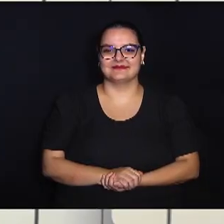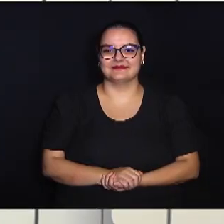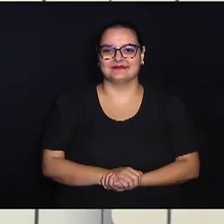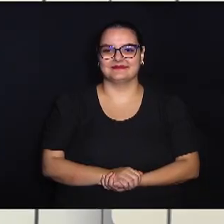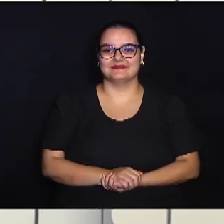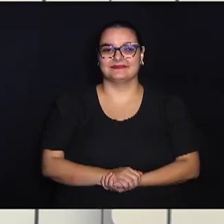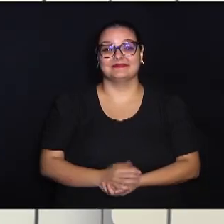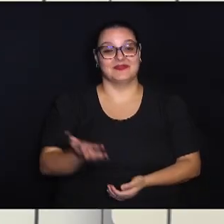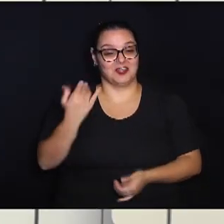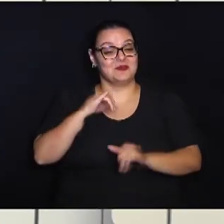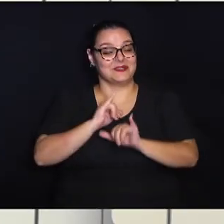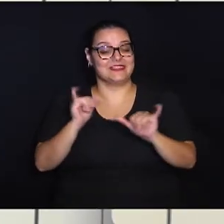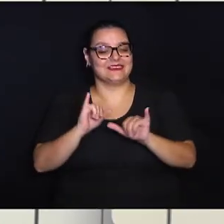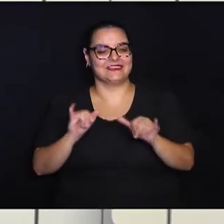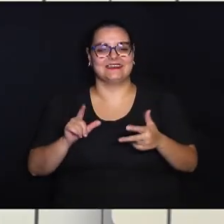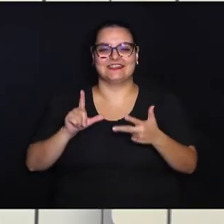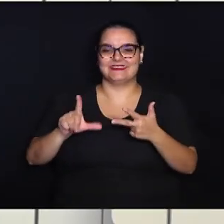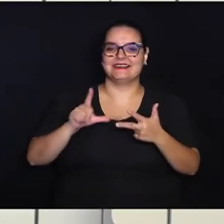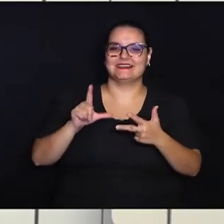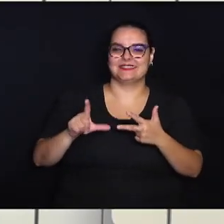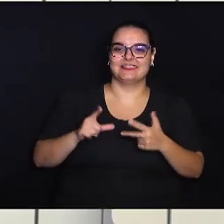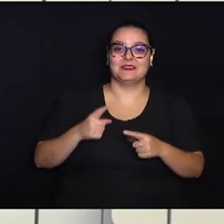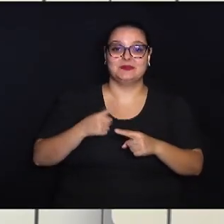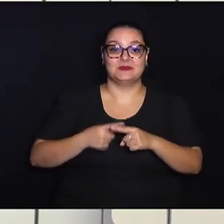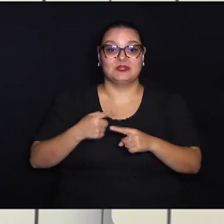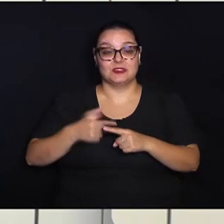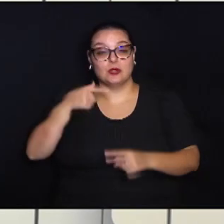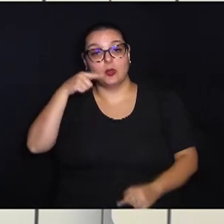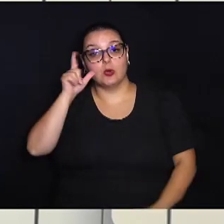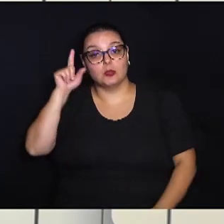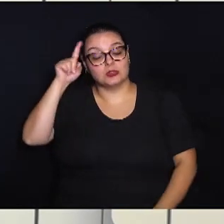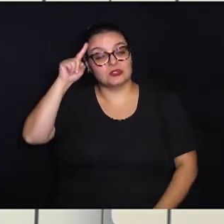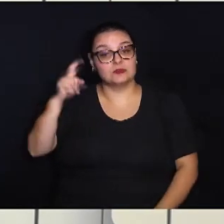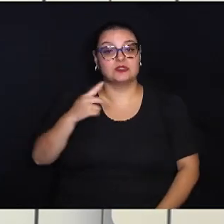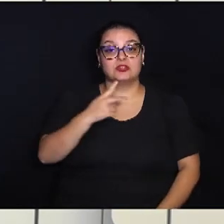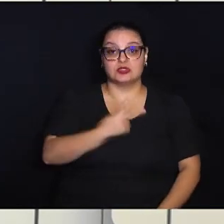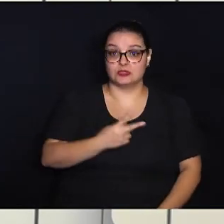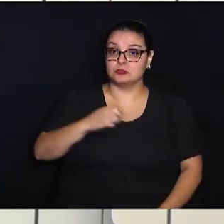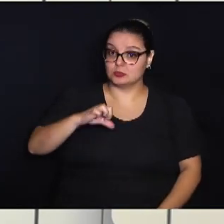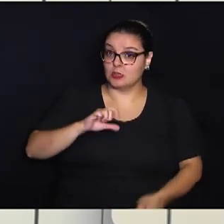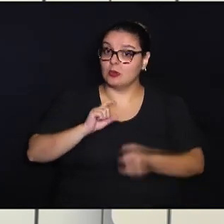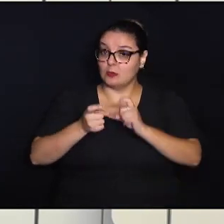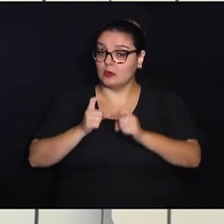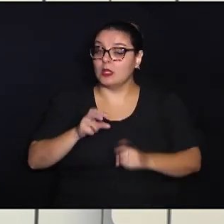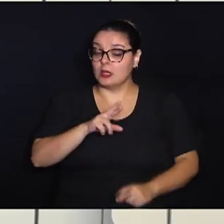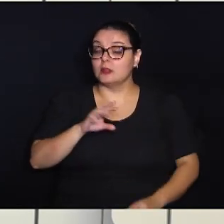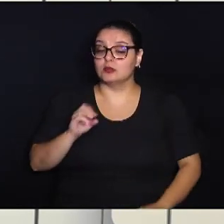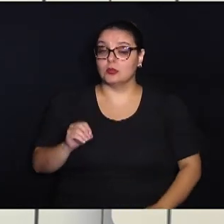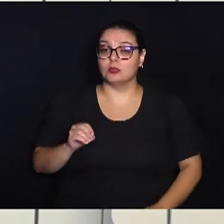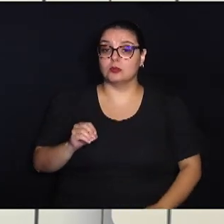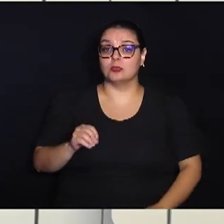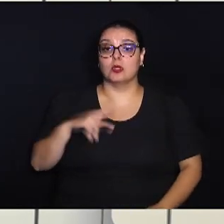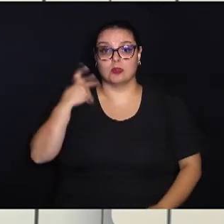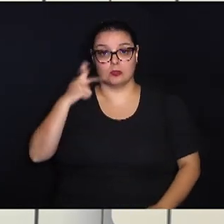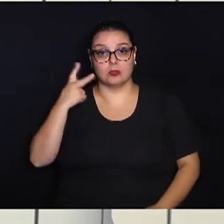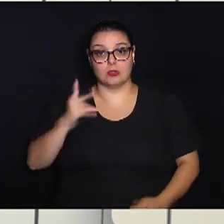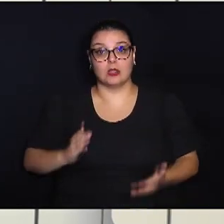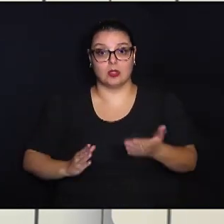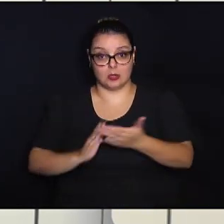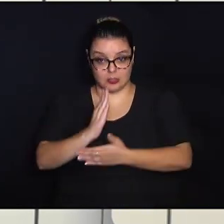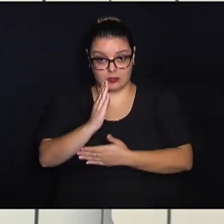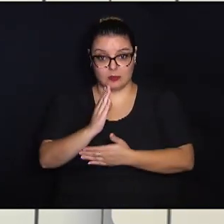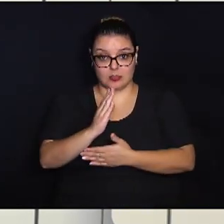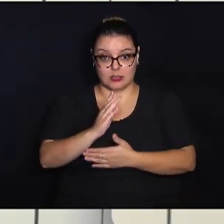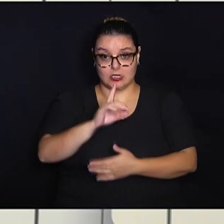Vamos com as notícias do Legislativo, porque ontem foi dia da 29ª reunião ordinária e os vereadores aprovaram